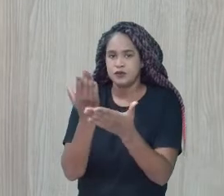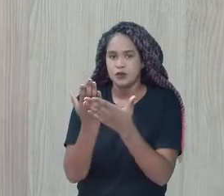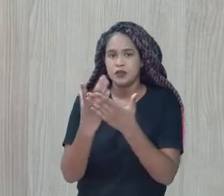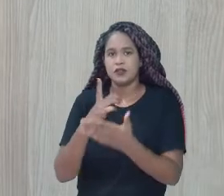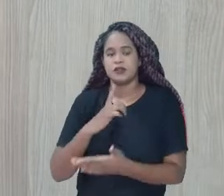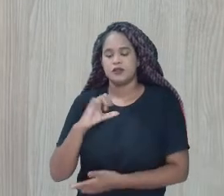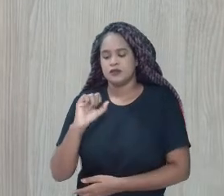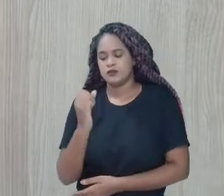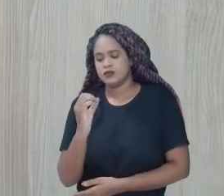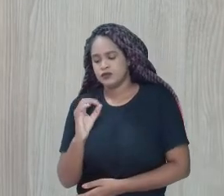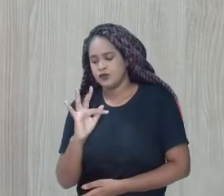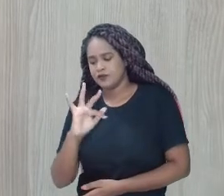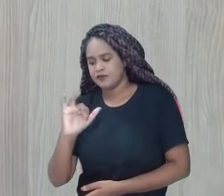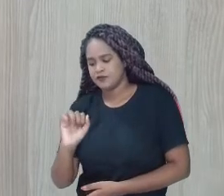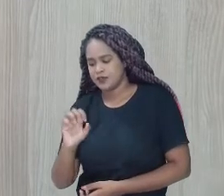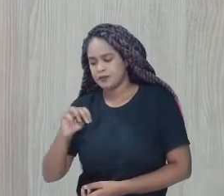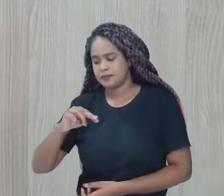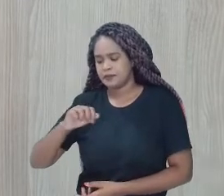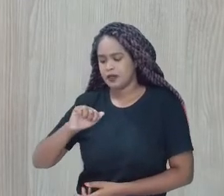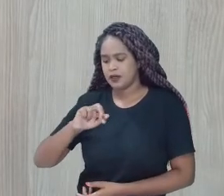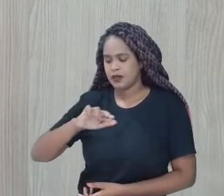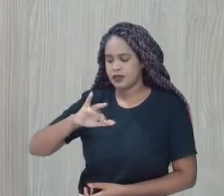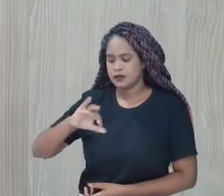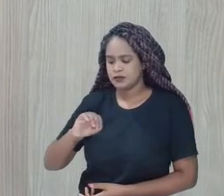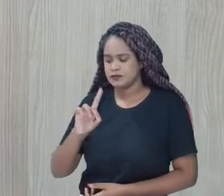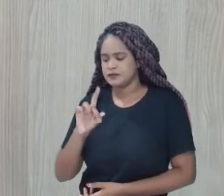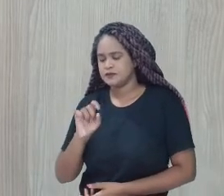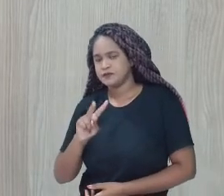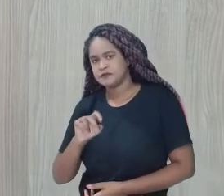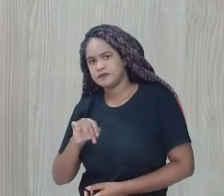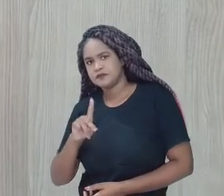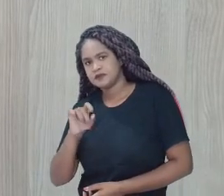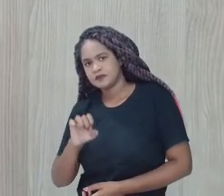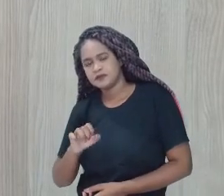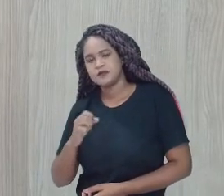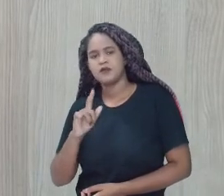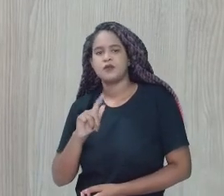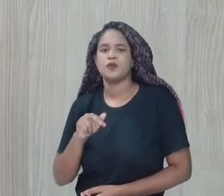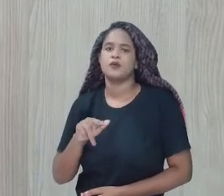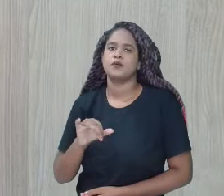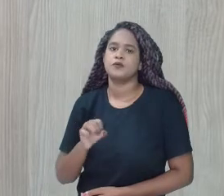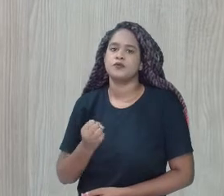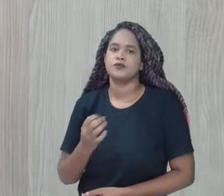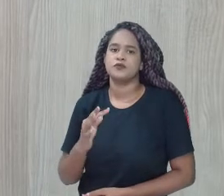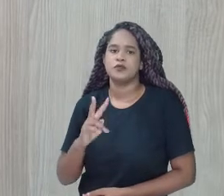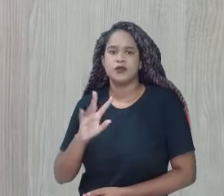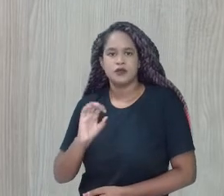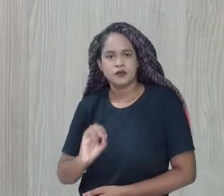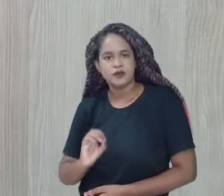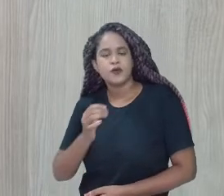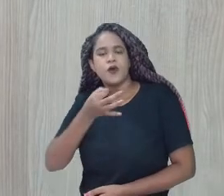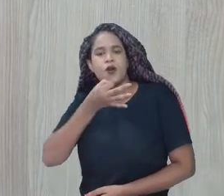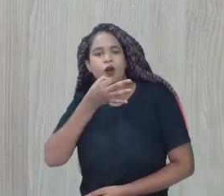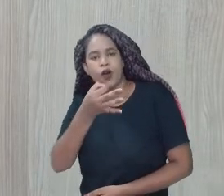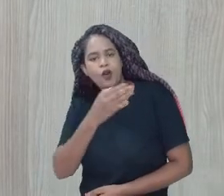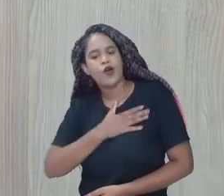a Maria, o David, o Gustavo comentando aqui que tá gostando da aula. Então,